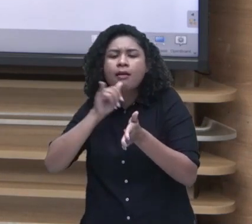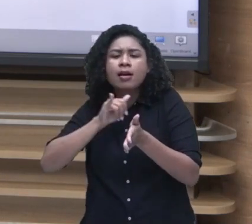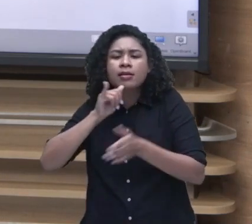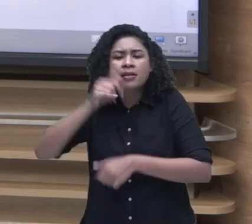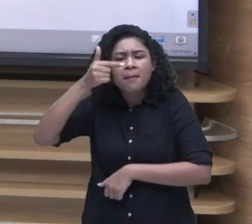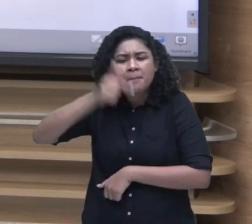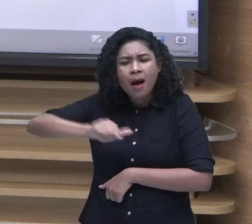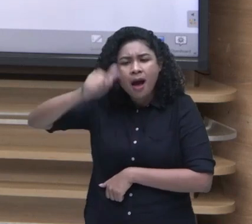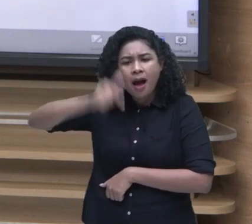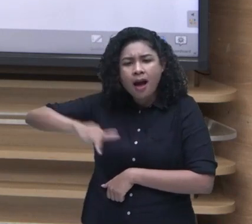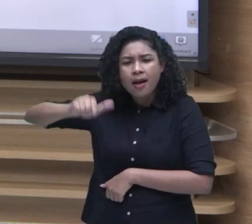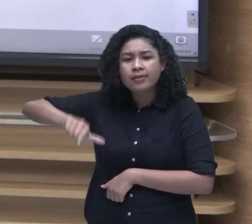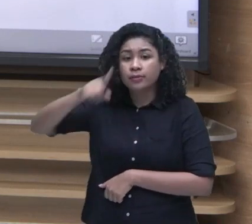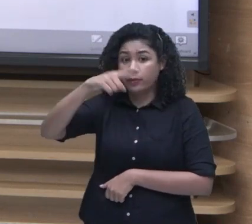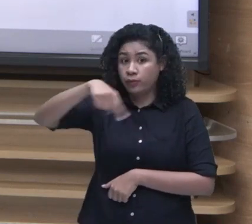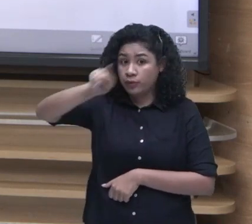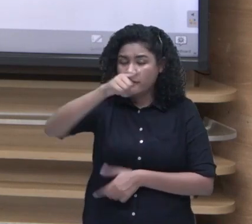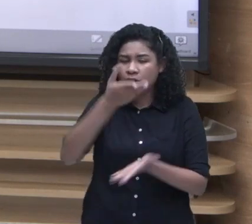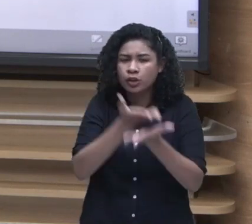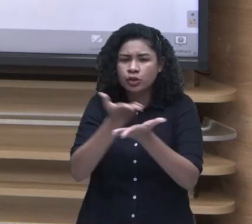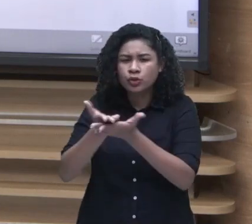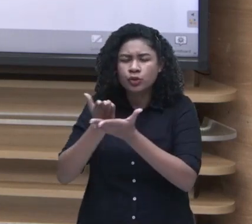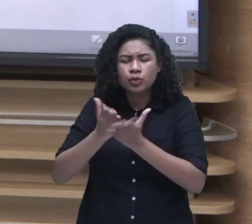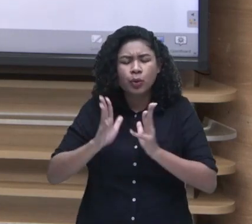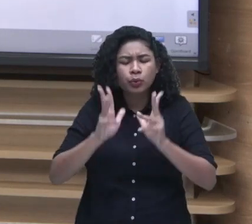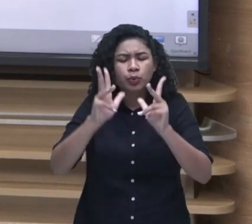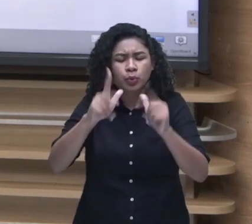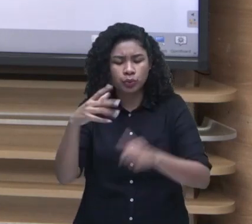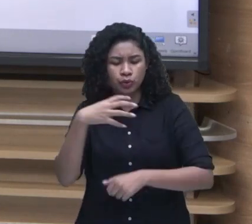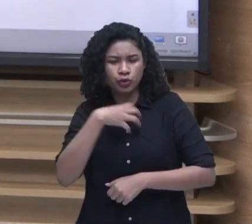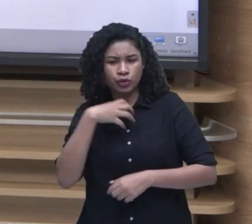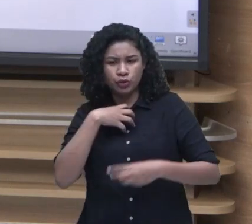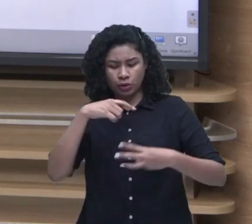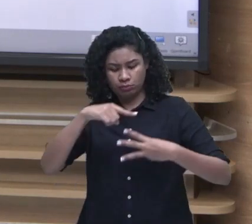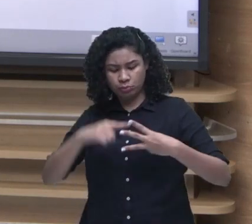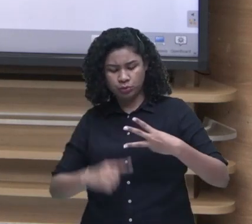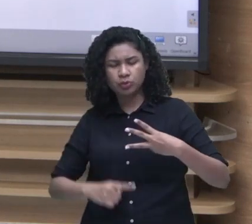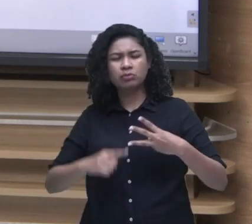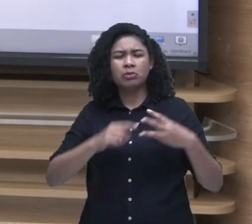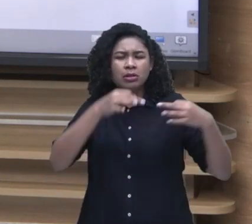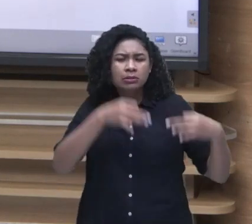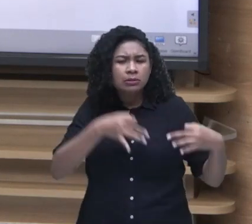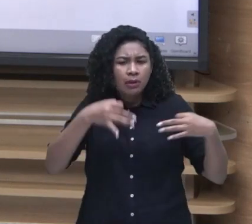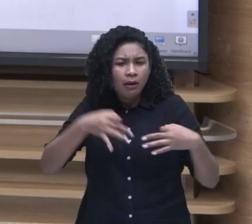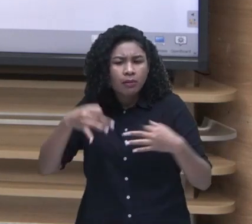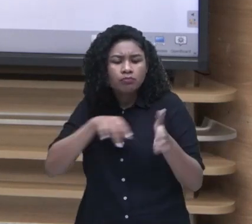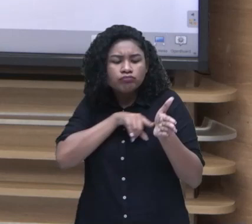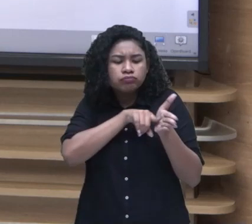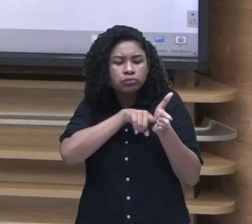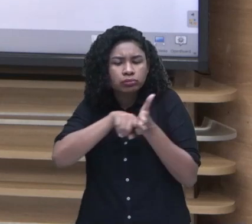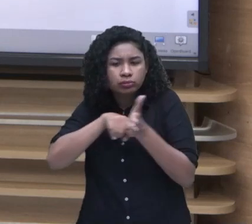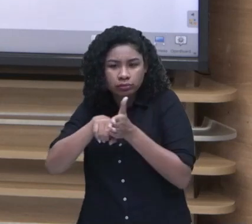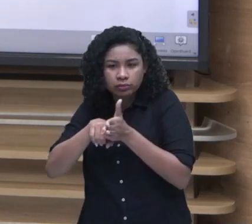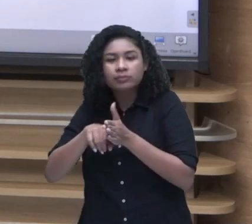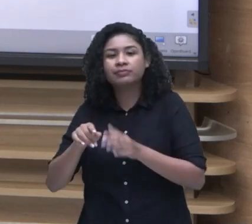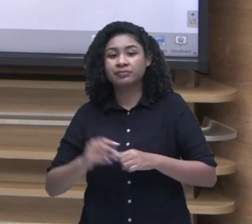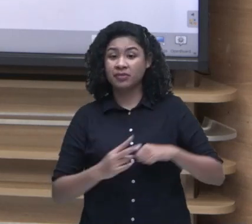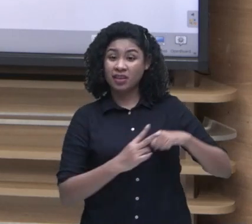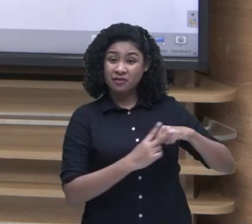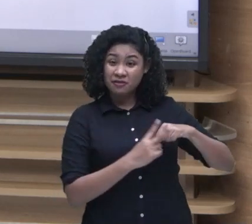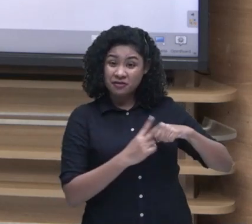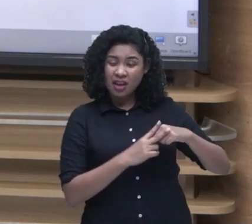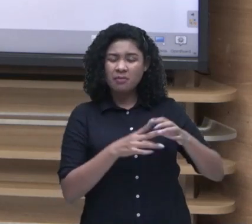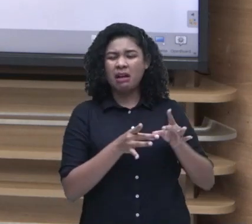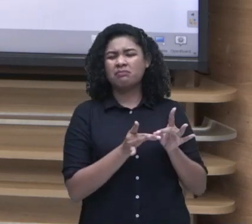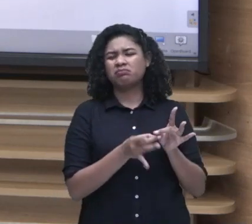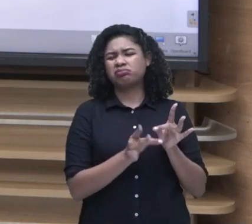estudar mesmo todos os tempos direitinho, pesquisar, porque os verbos, né, são muito extensos,